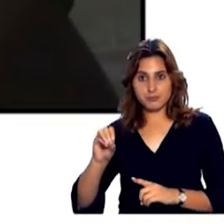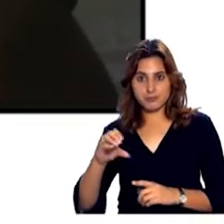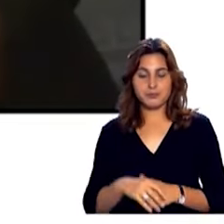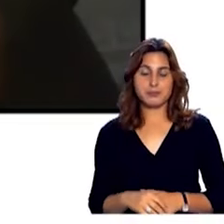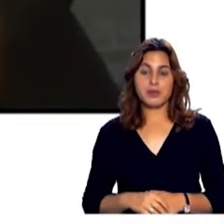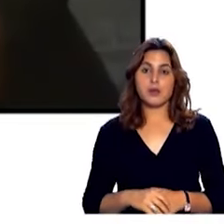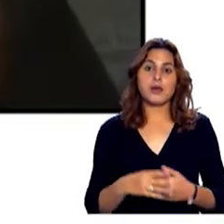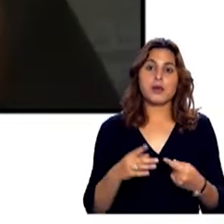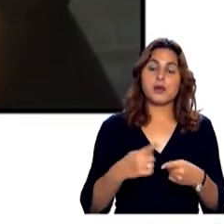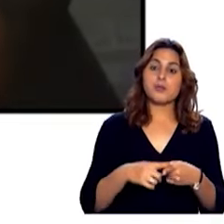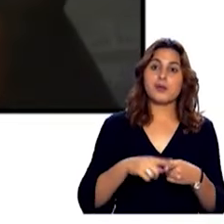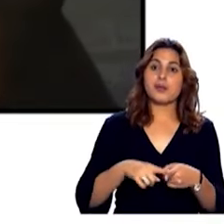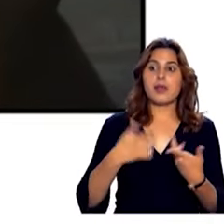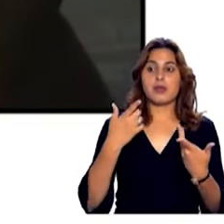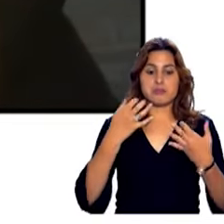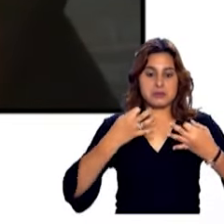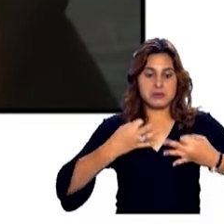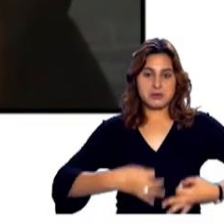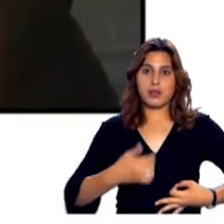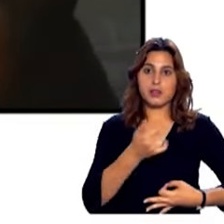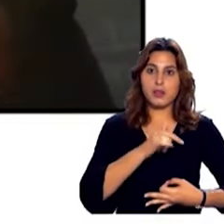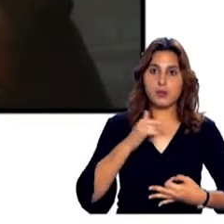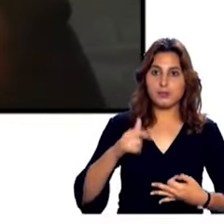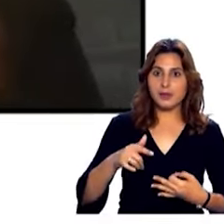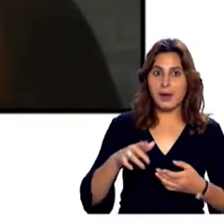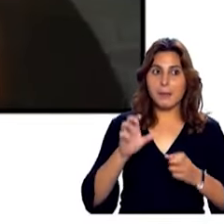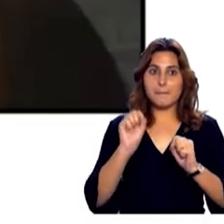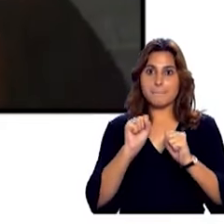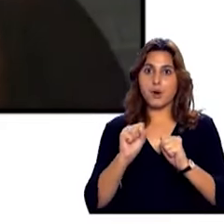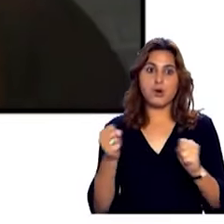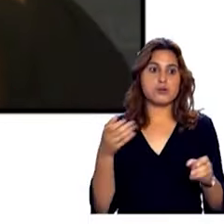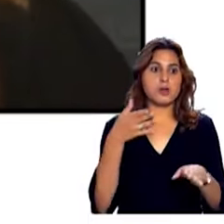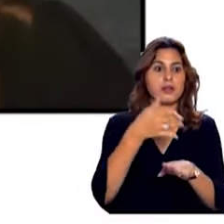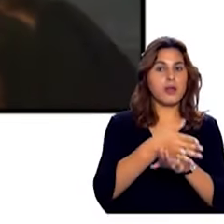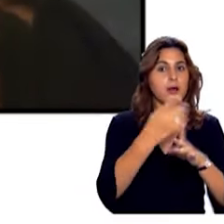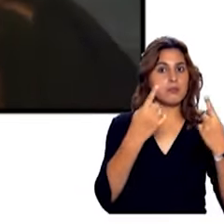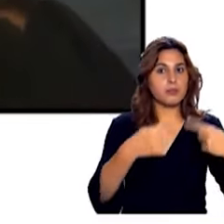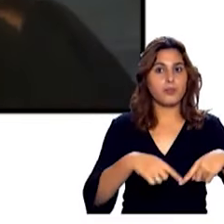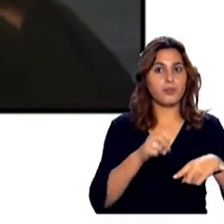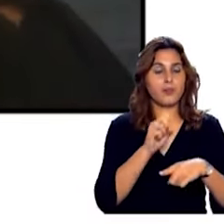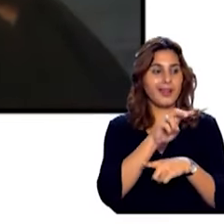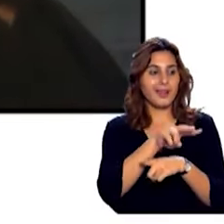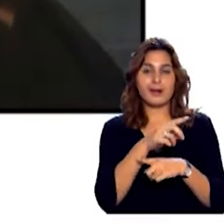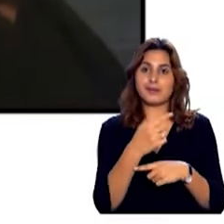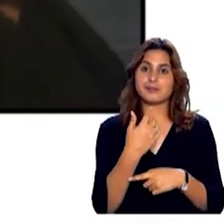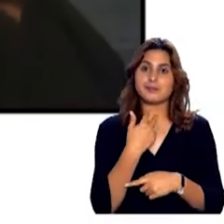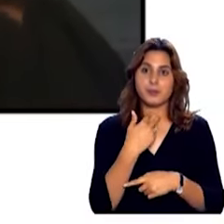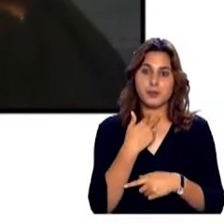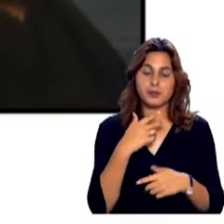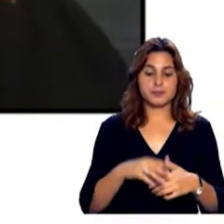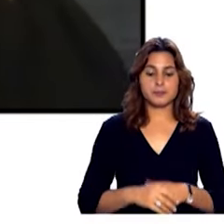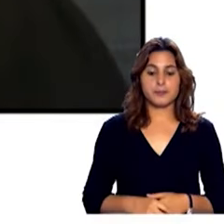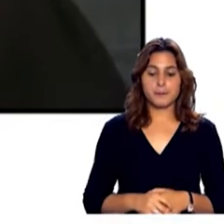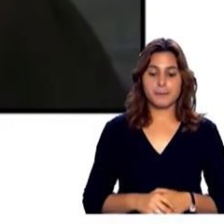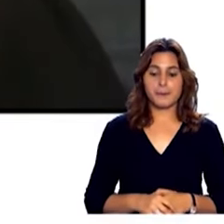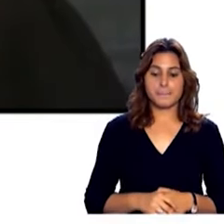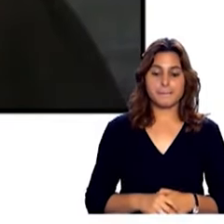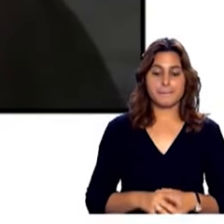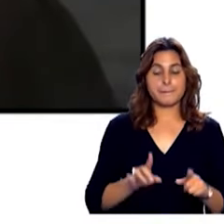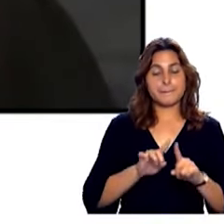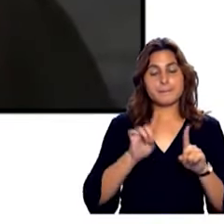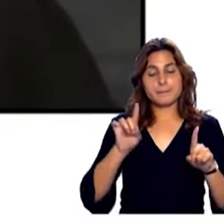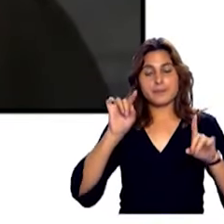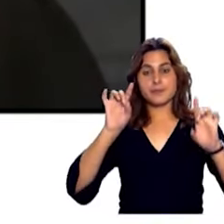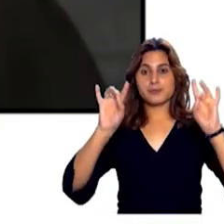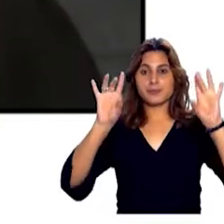ter pessoas desonestas exercendo cargos políticos né por outro lado se se privilegiará o